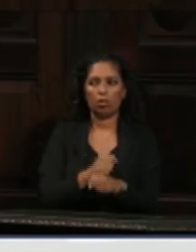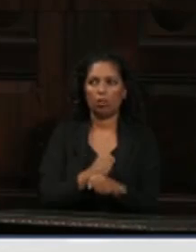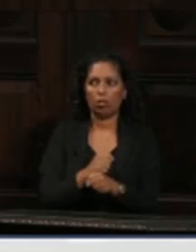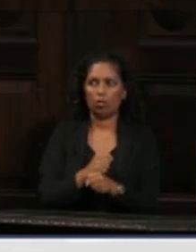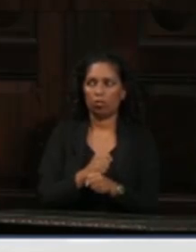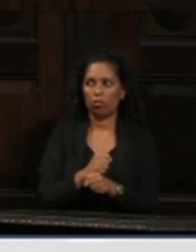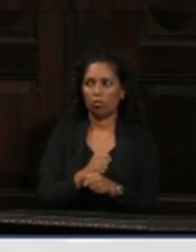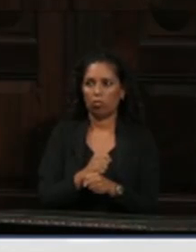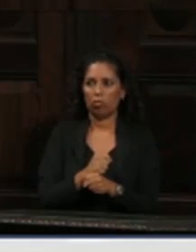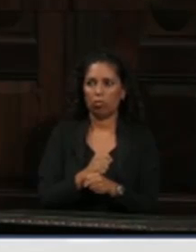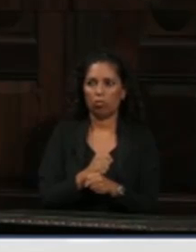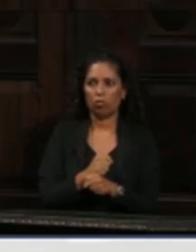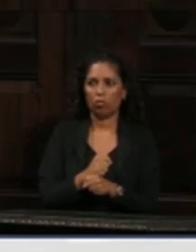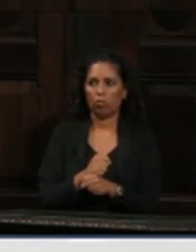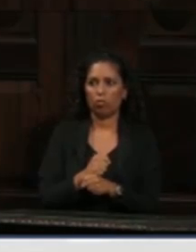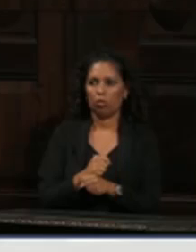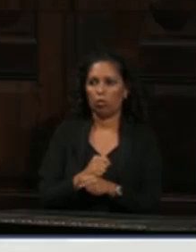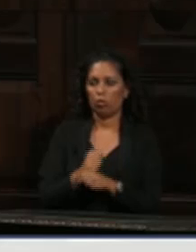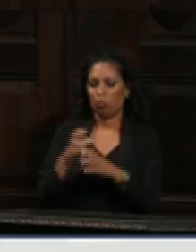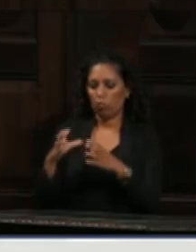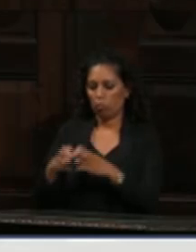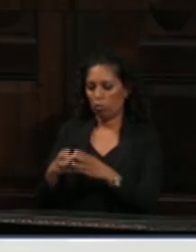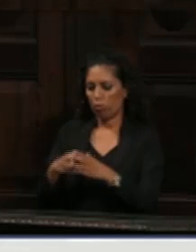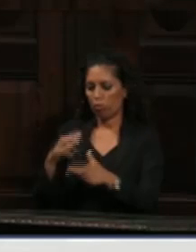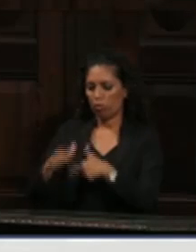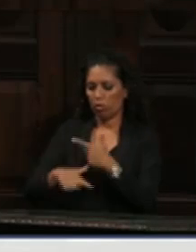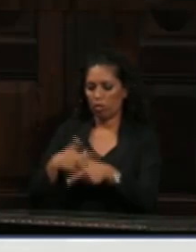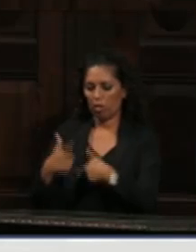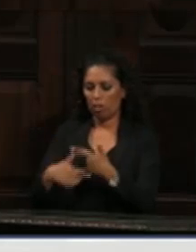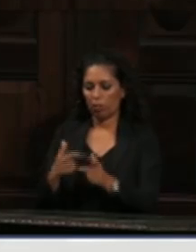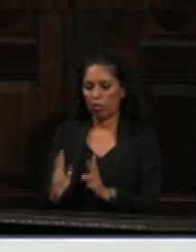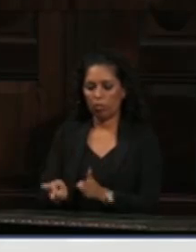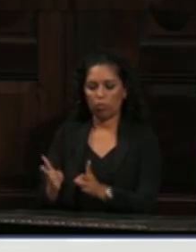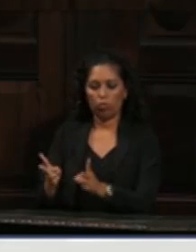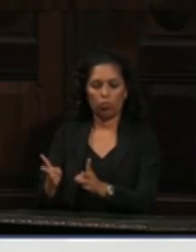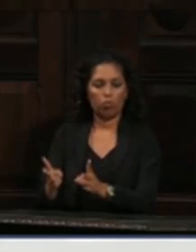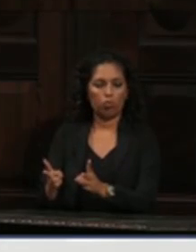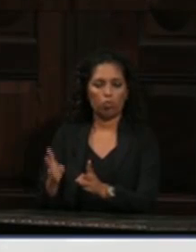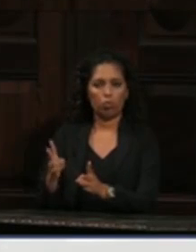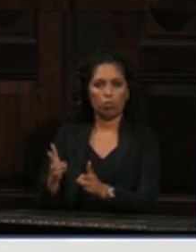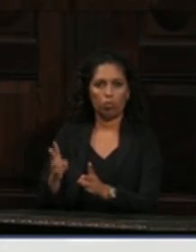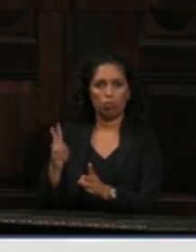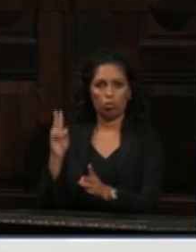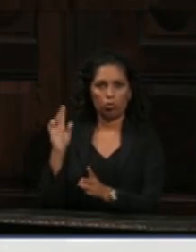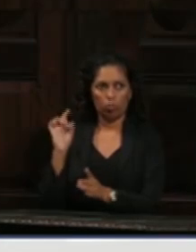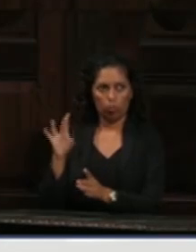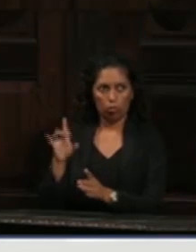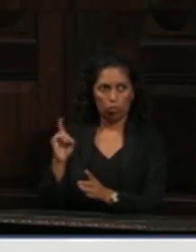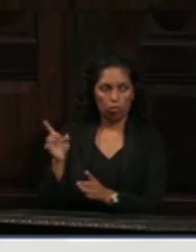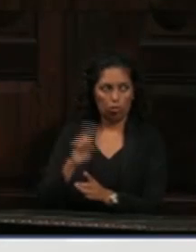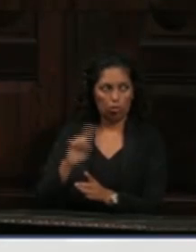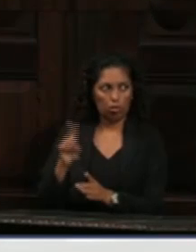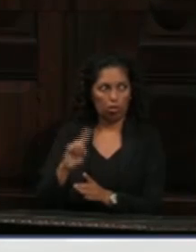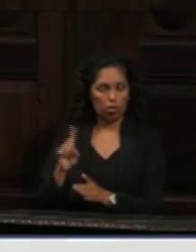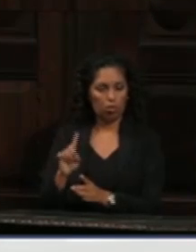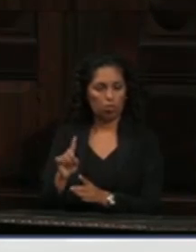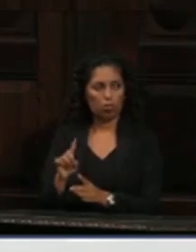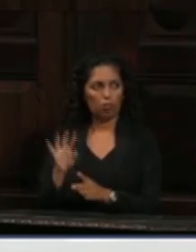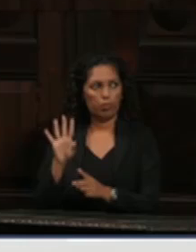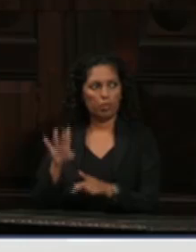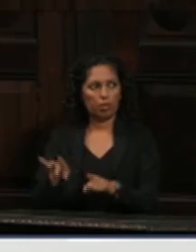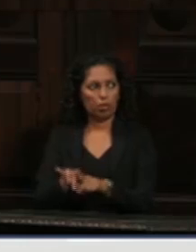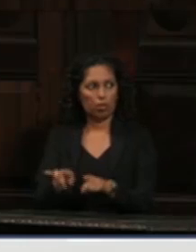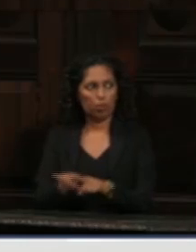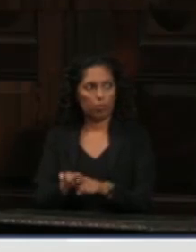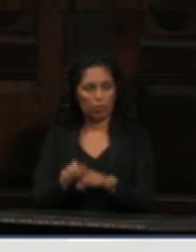seus gabinetes plenos. E não é só o gabinete não, senhor presidente, com posições